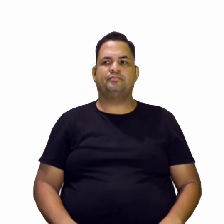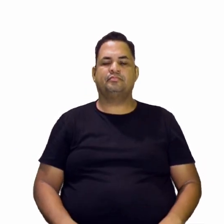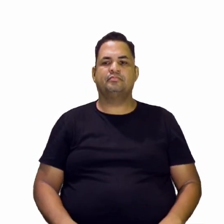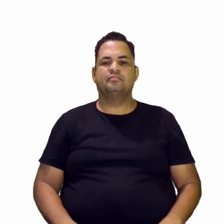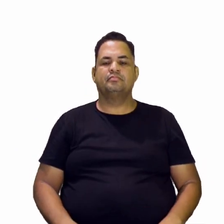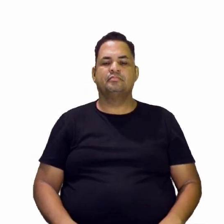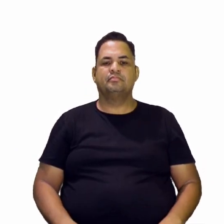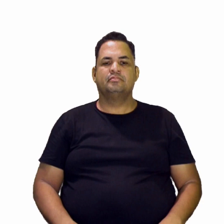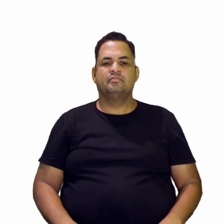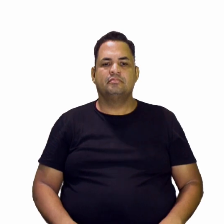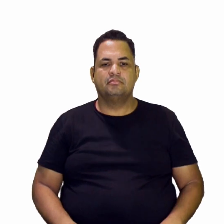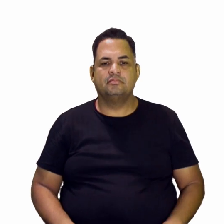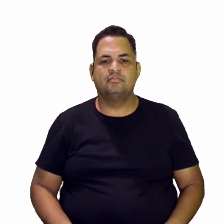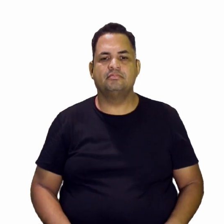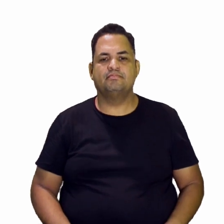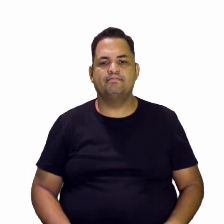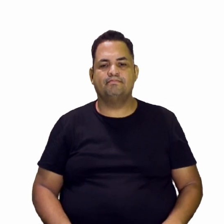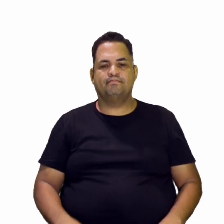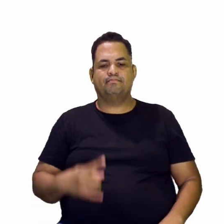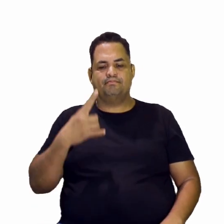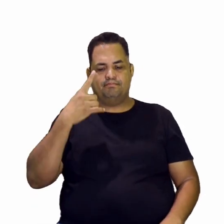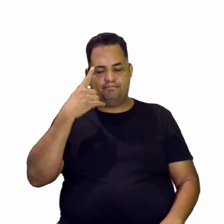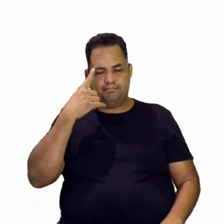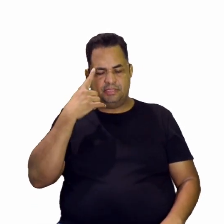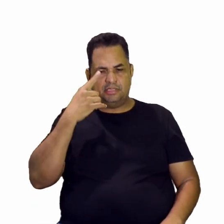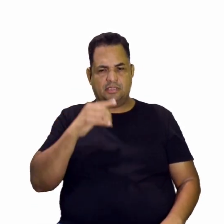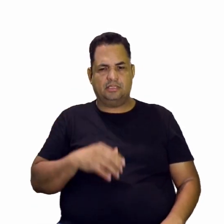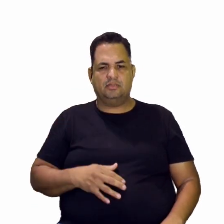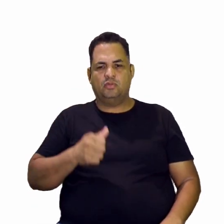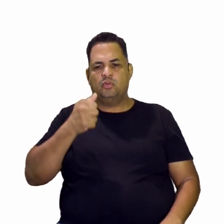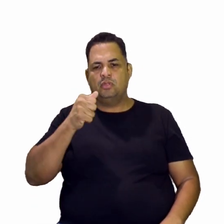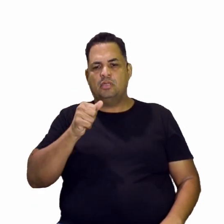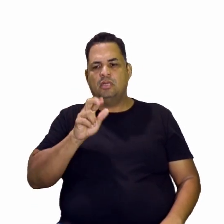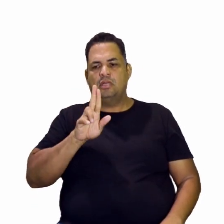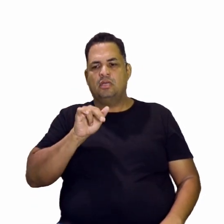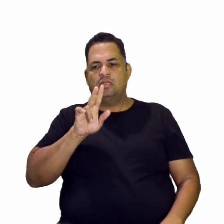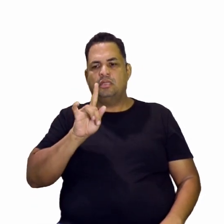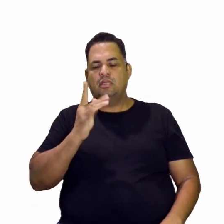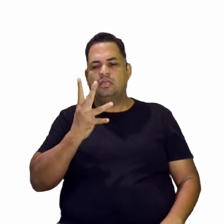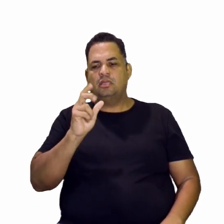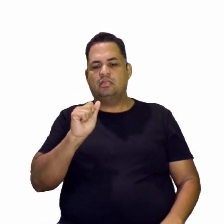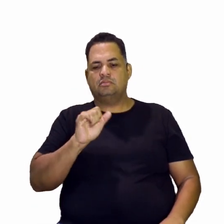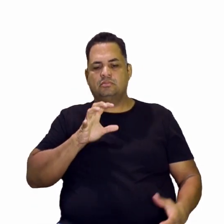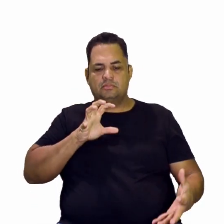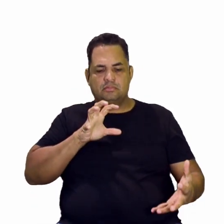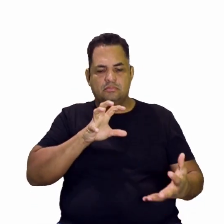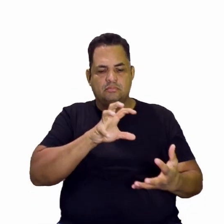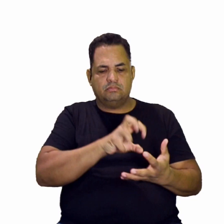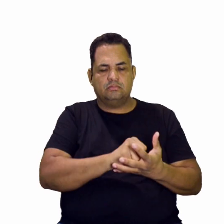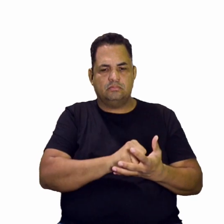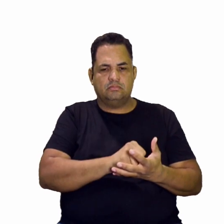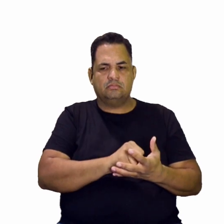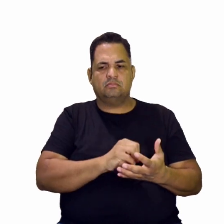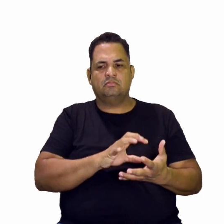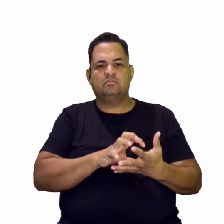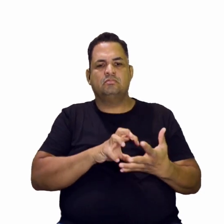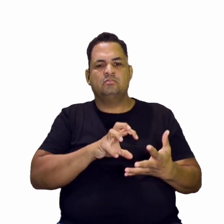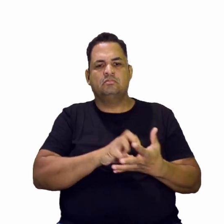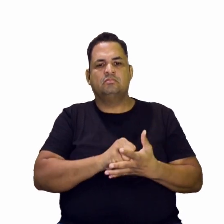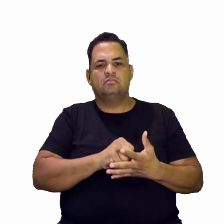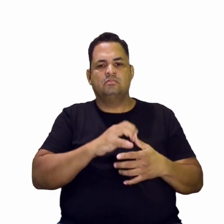aqui numa ariranha, que adoram os peixes, ela pega com as suas mãozinhas, patinhas, e ela